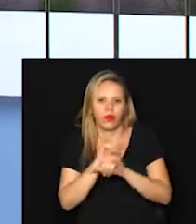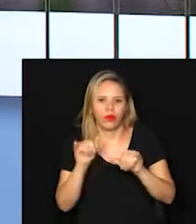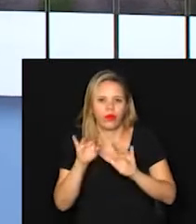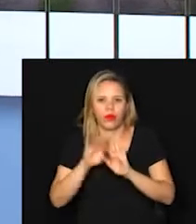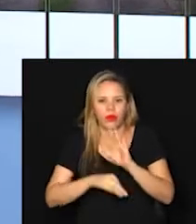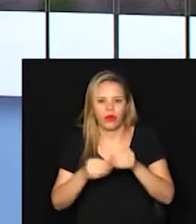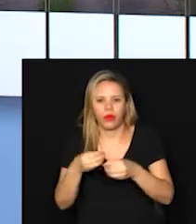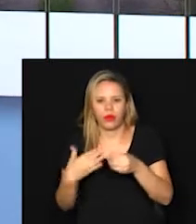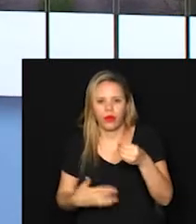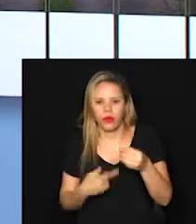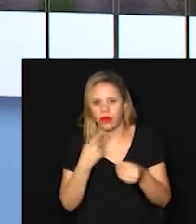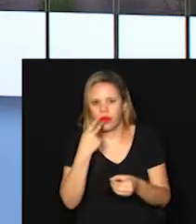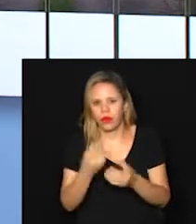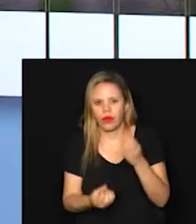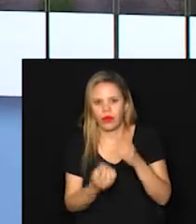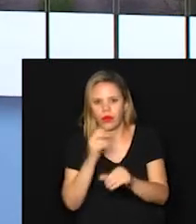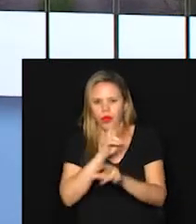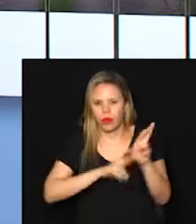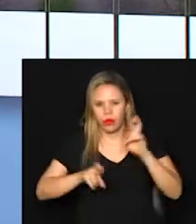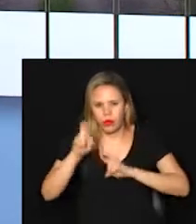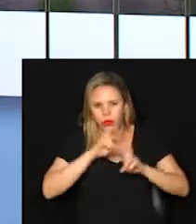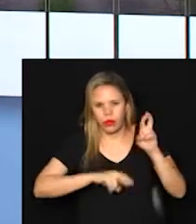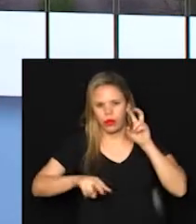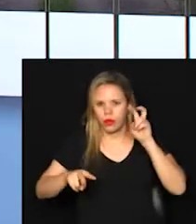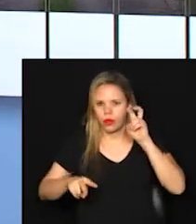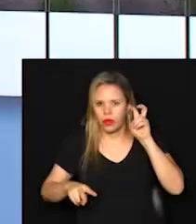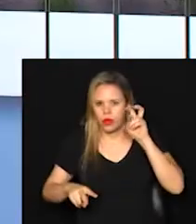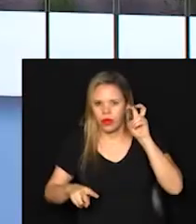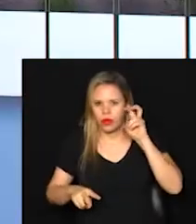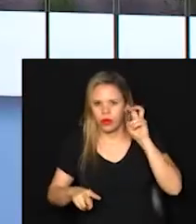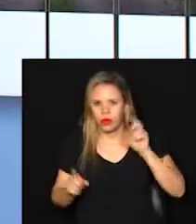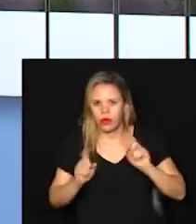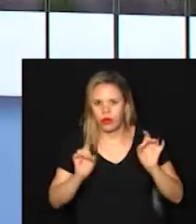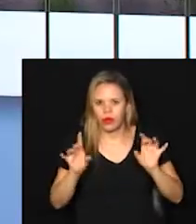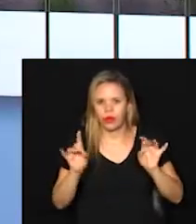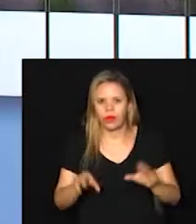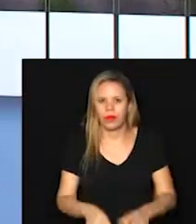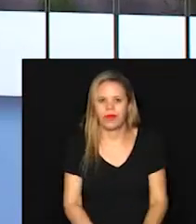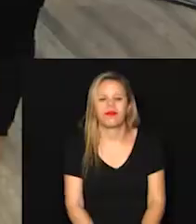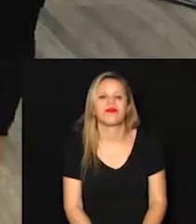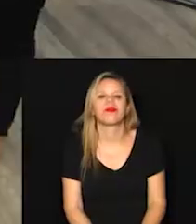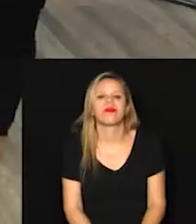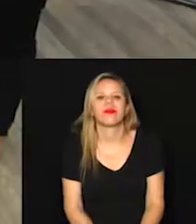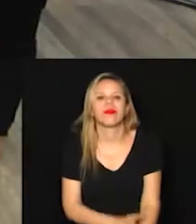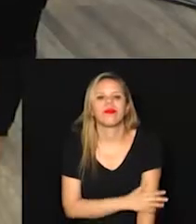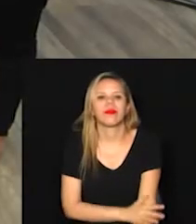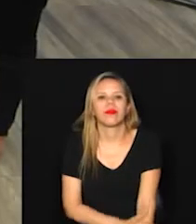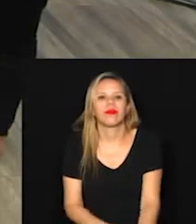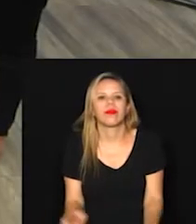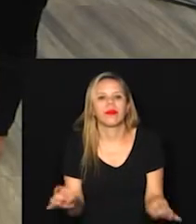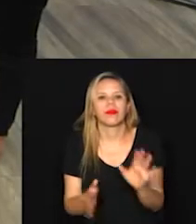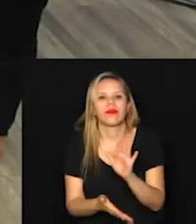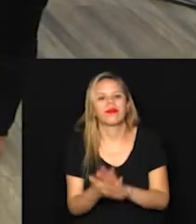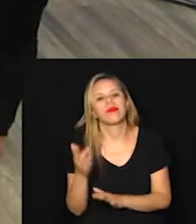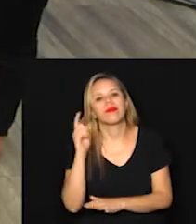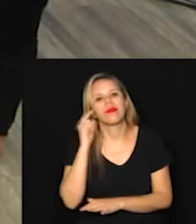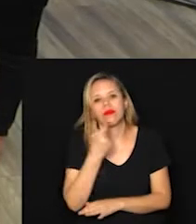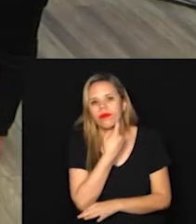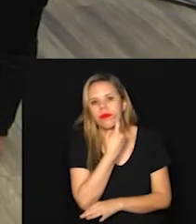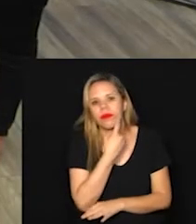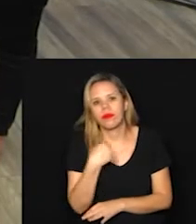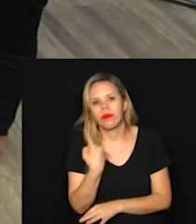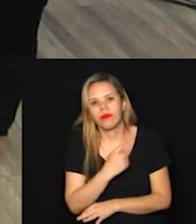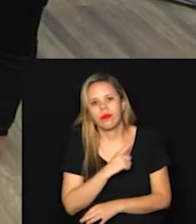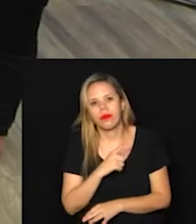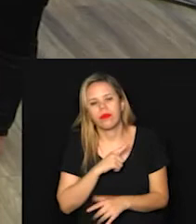pouco a gente vai falar sobre o que vai ser analisado nesta quinta-feira nas reuniões extraordinárias. Eu me despedi de você, Mirna Abreu, mas a gente